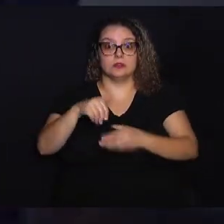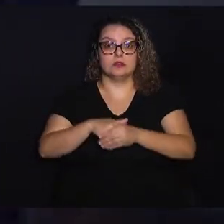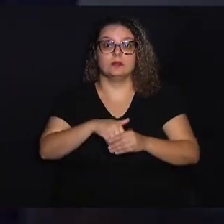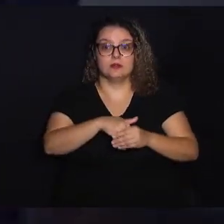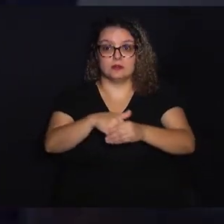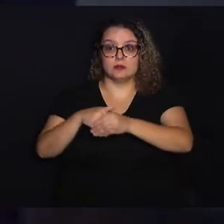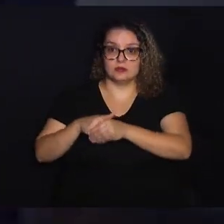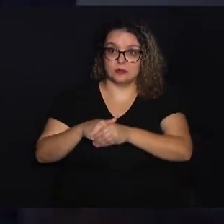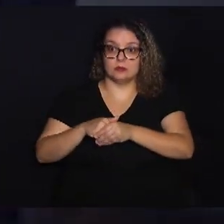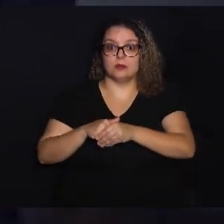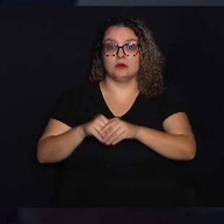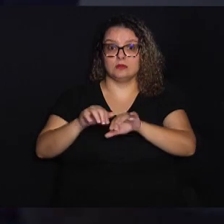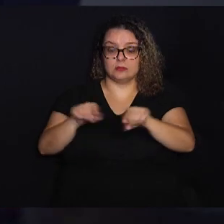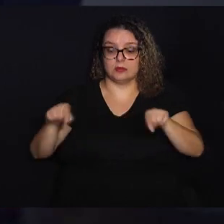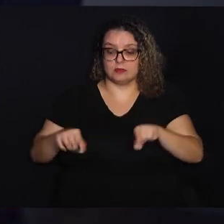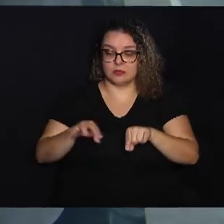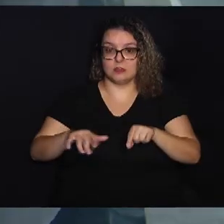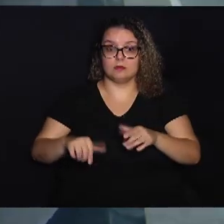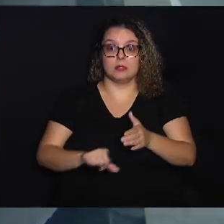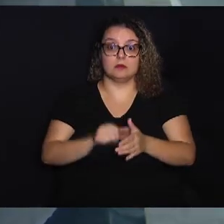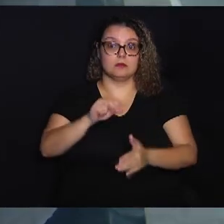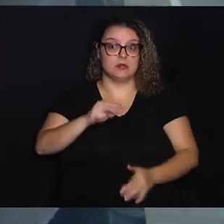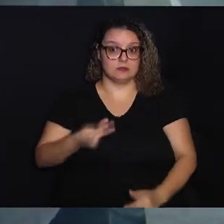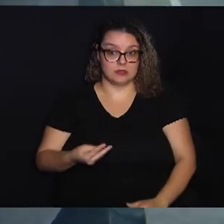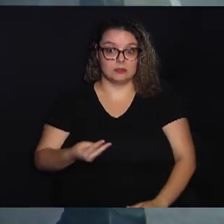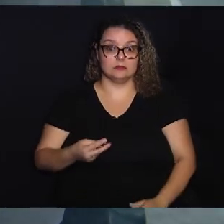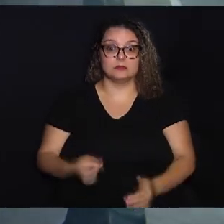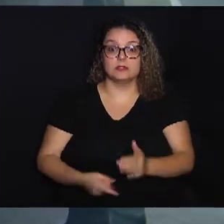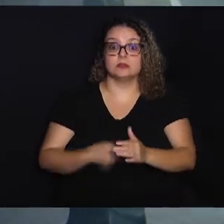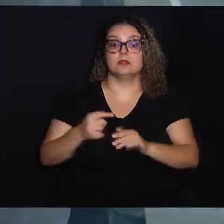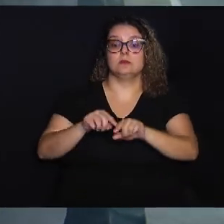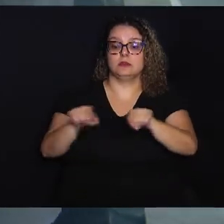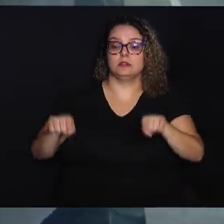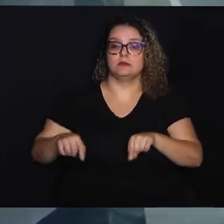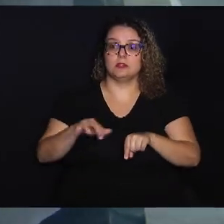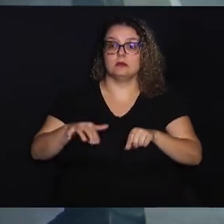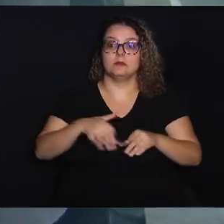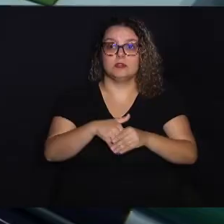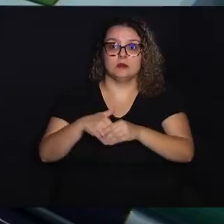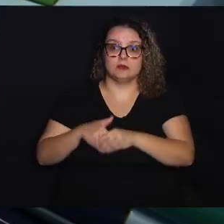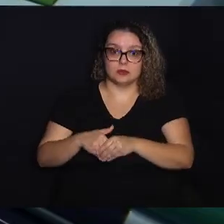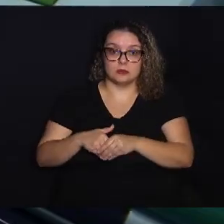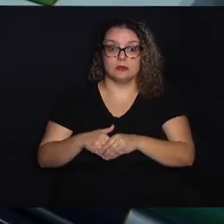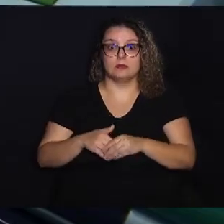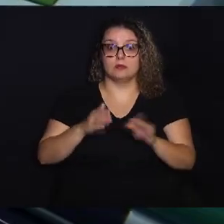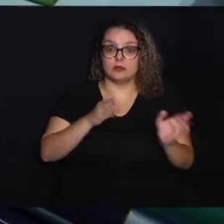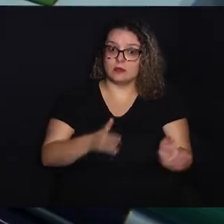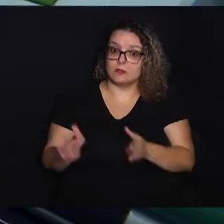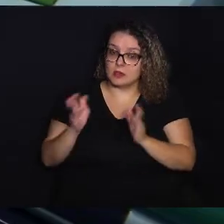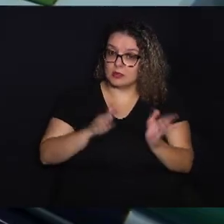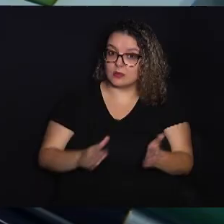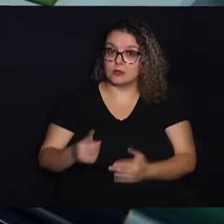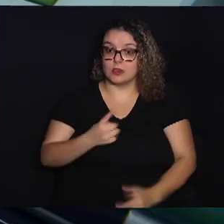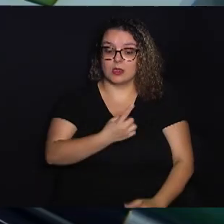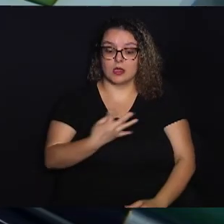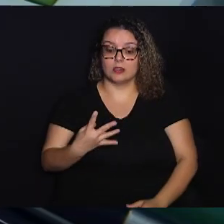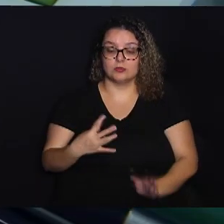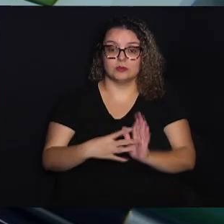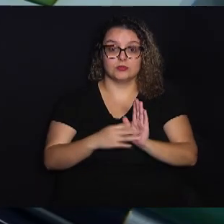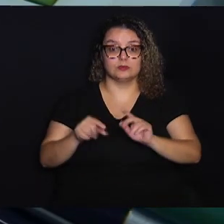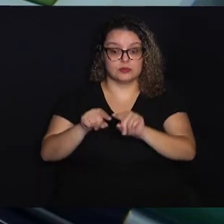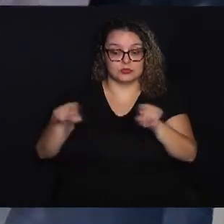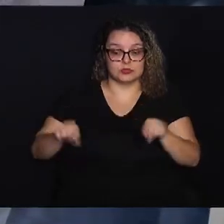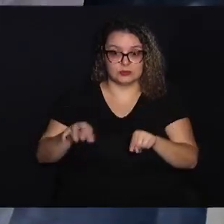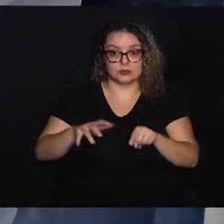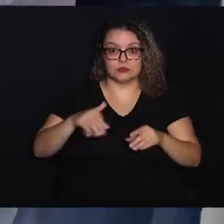uma urna eletrônica pela primeira vez. Desde a primeira eleição com voto eletrônico, foram produzidos 14 modelos de urnas